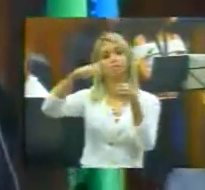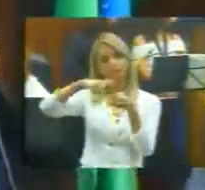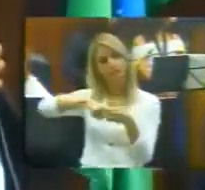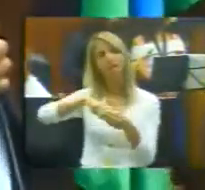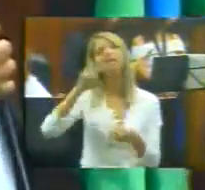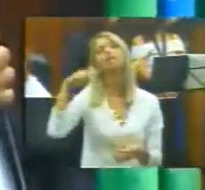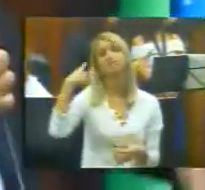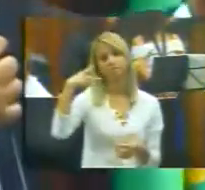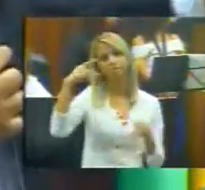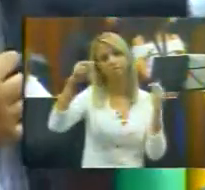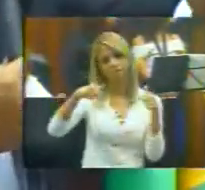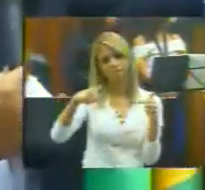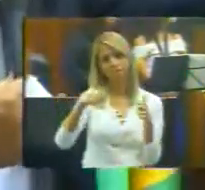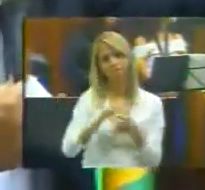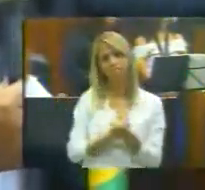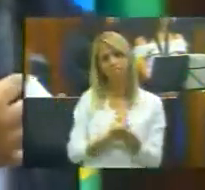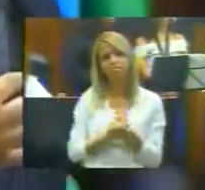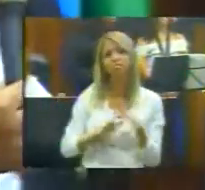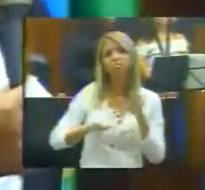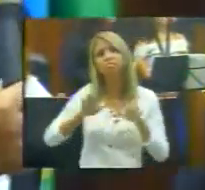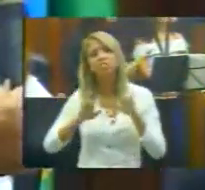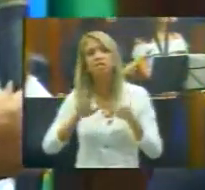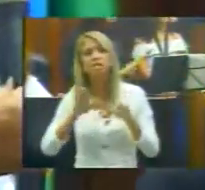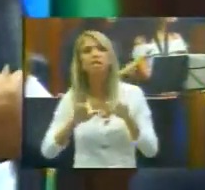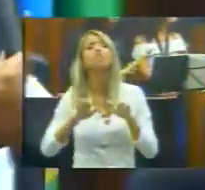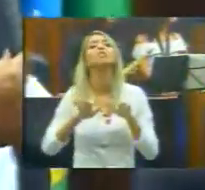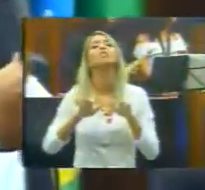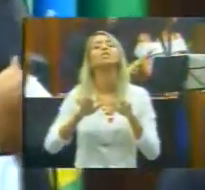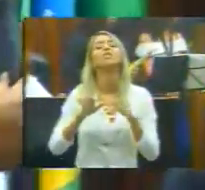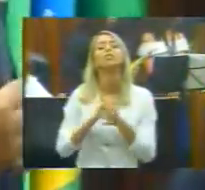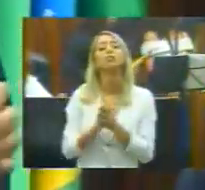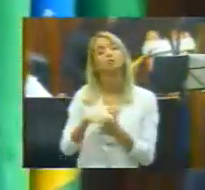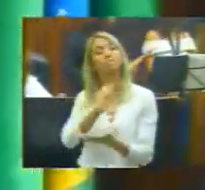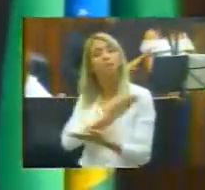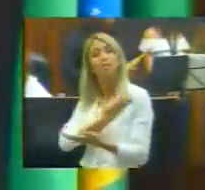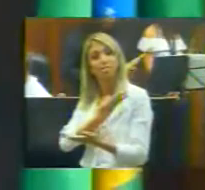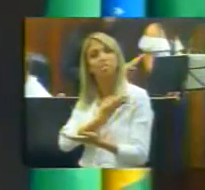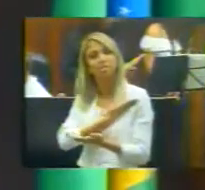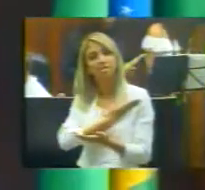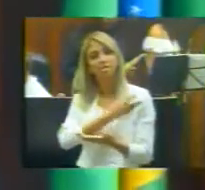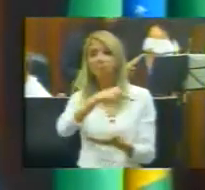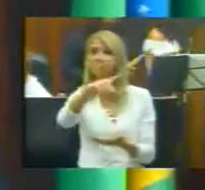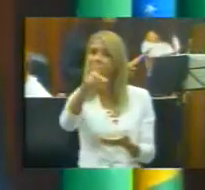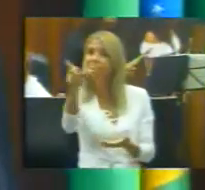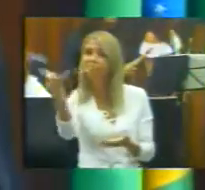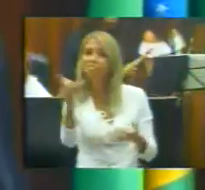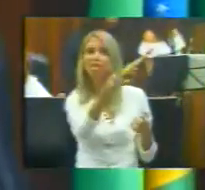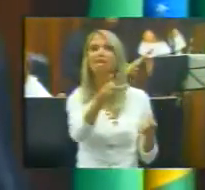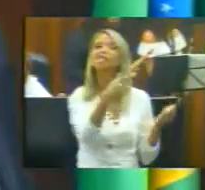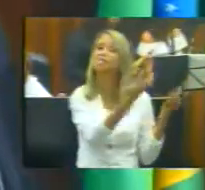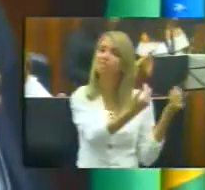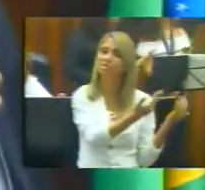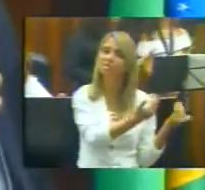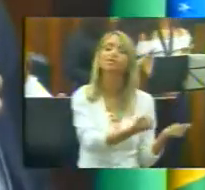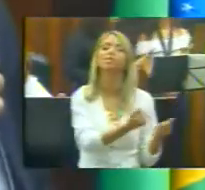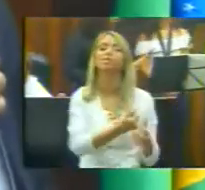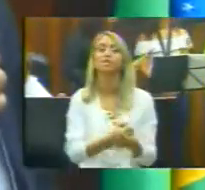vereador, talvez como colega de um dos senhores, né, para poder